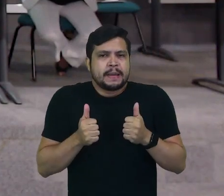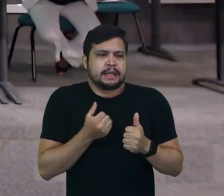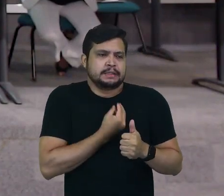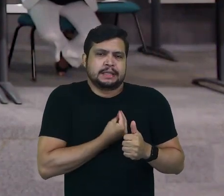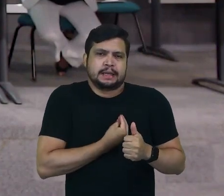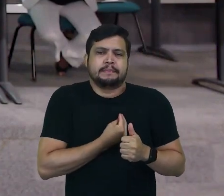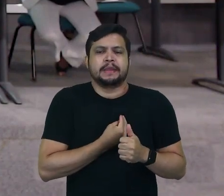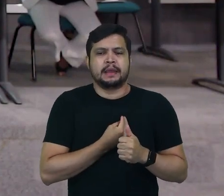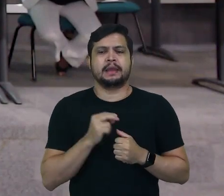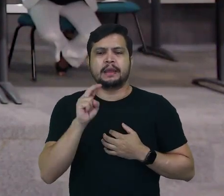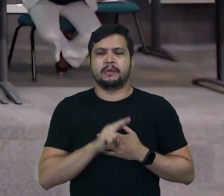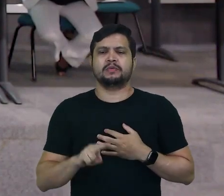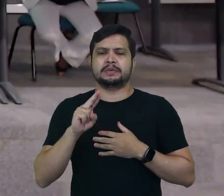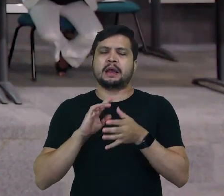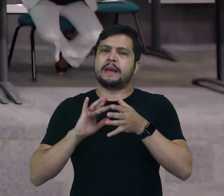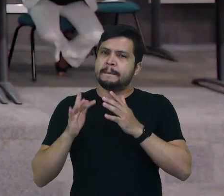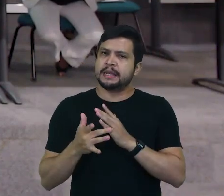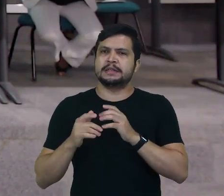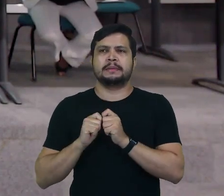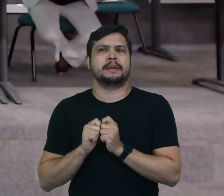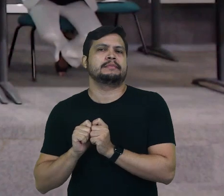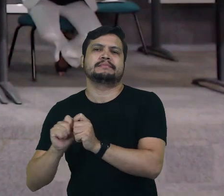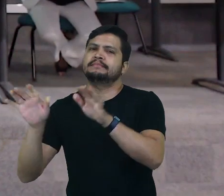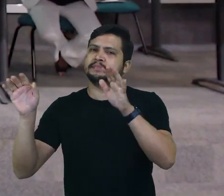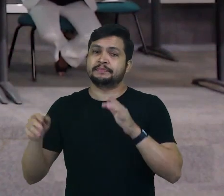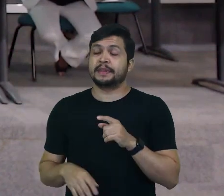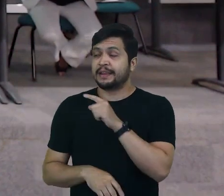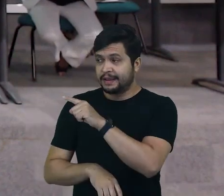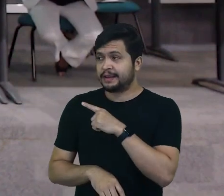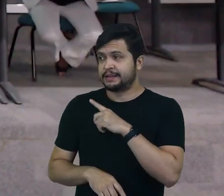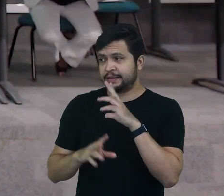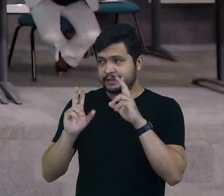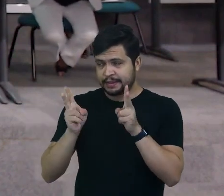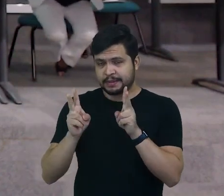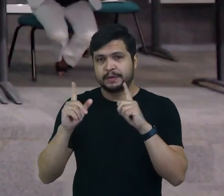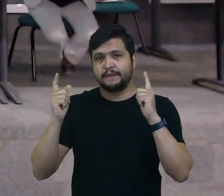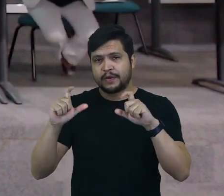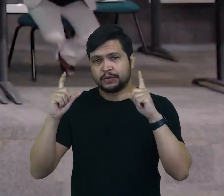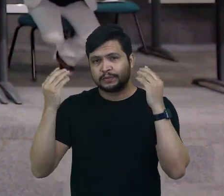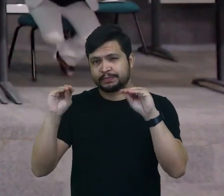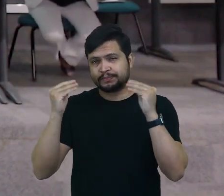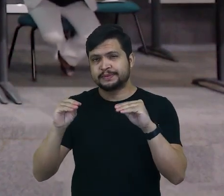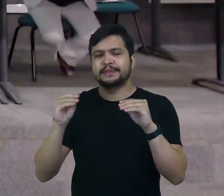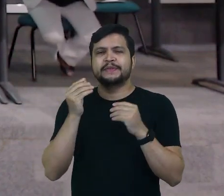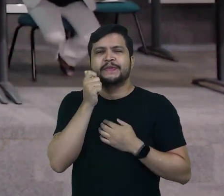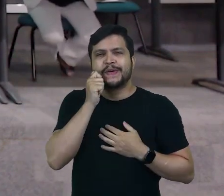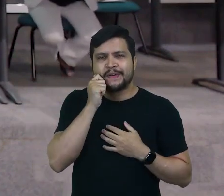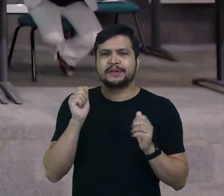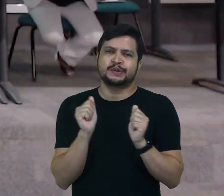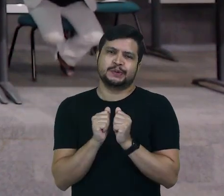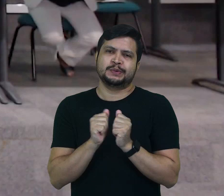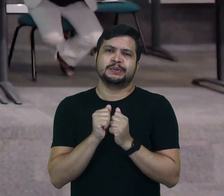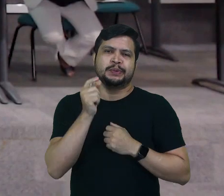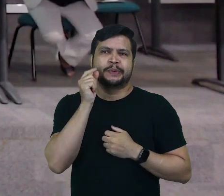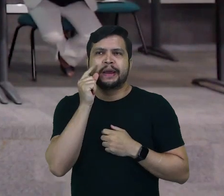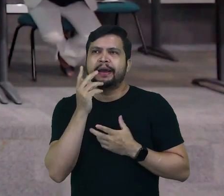usar também as mídias para mostrar. A Milena sempre tem umas fotos muito fofas delas com os bichinhos lá e eu